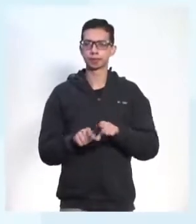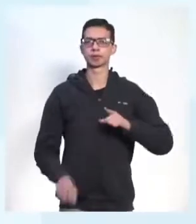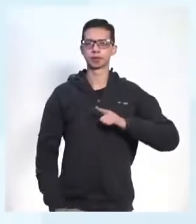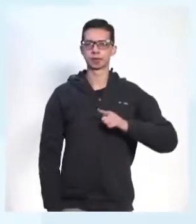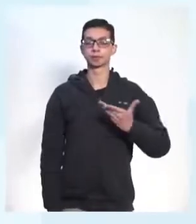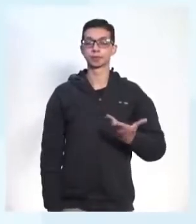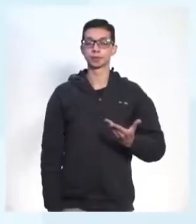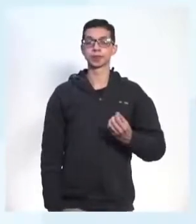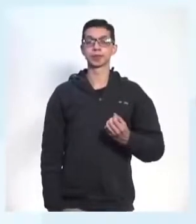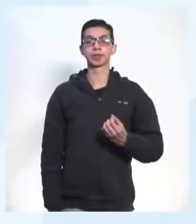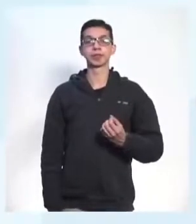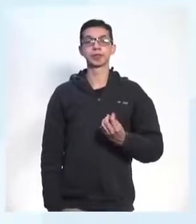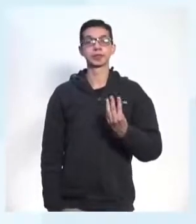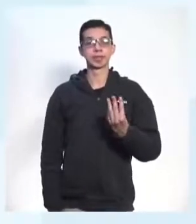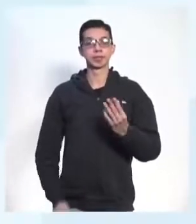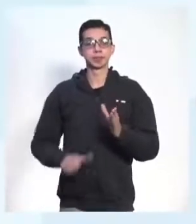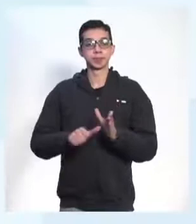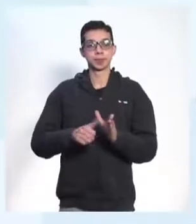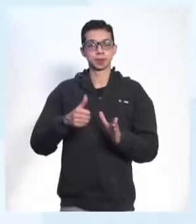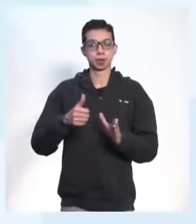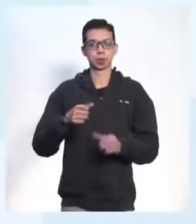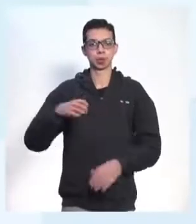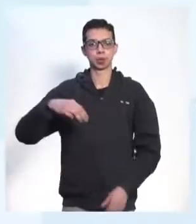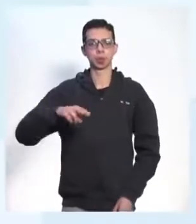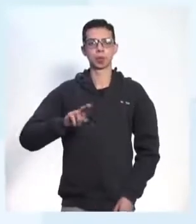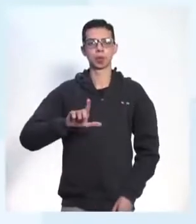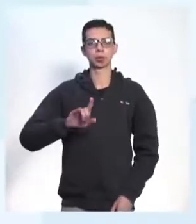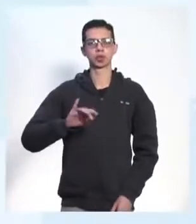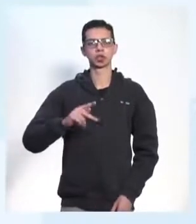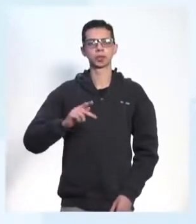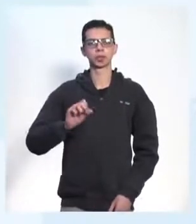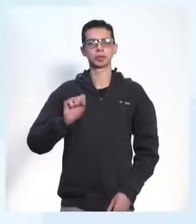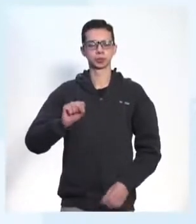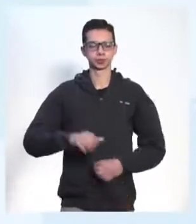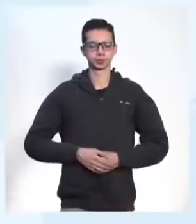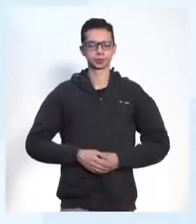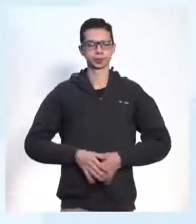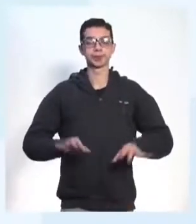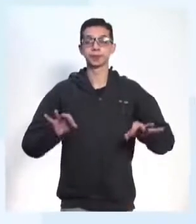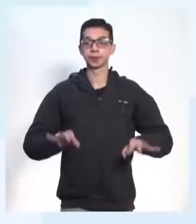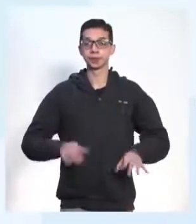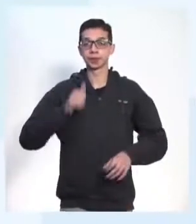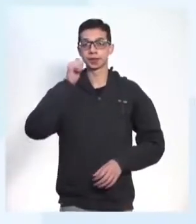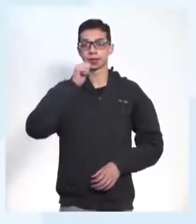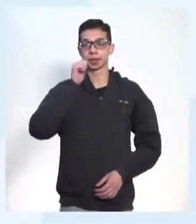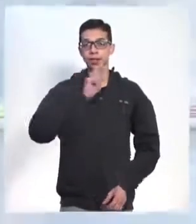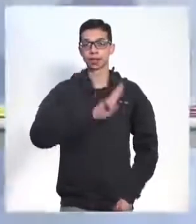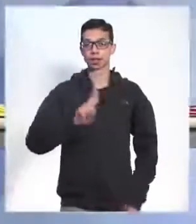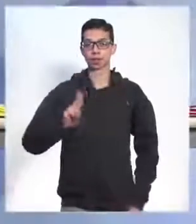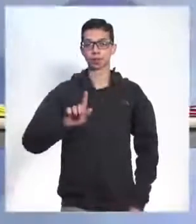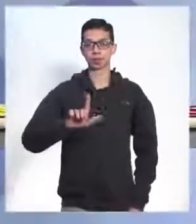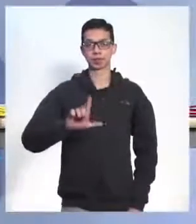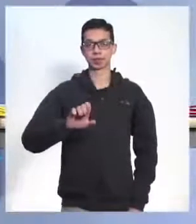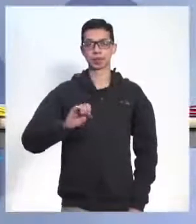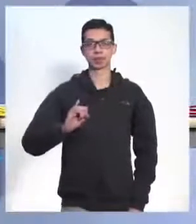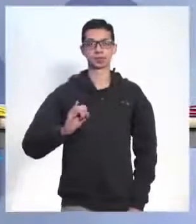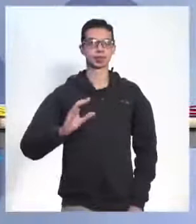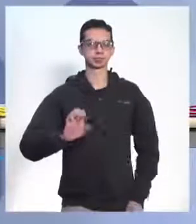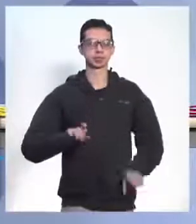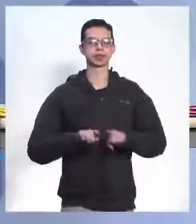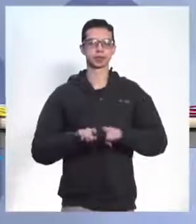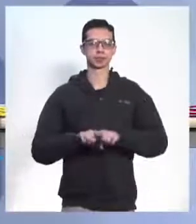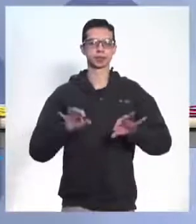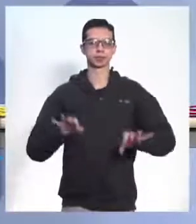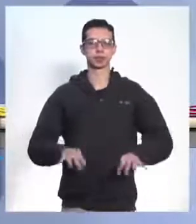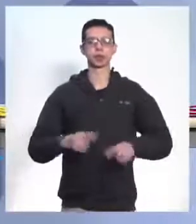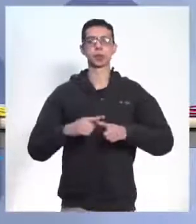primeiros múltiplos, tá, Lê? Certo, a Gleice também acertou essa resposta, fazendo a relação entre os 3, né? Porque assim, depois